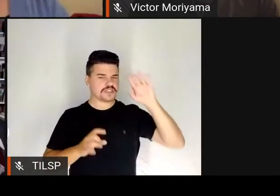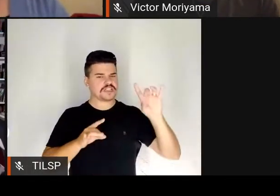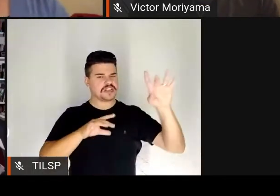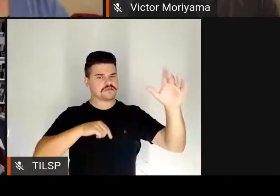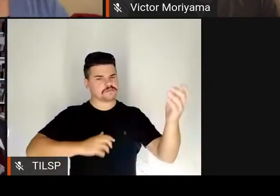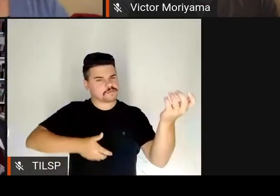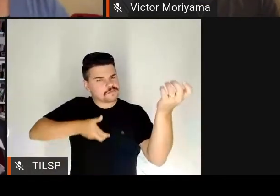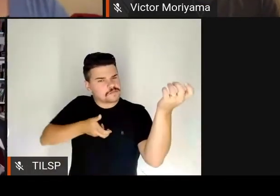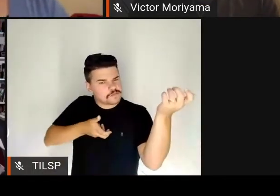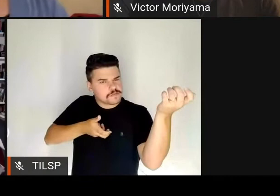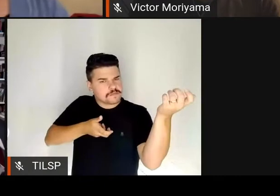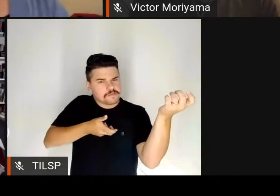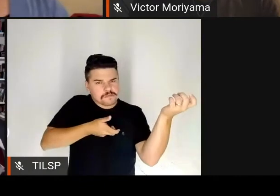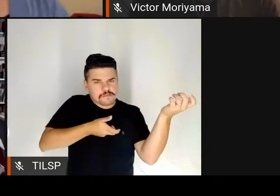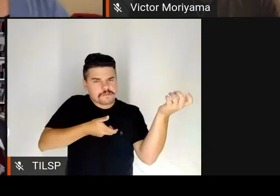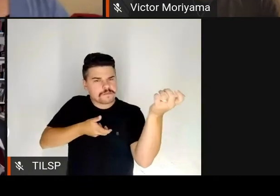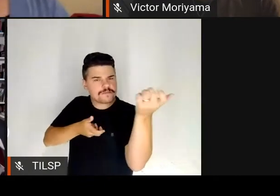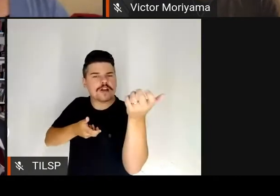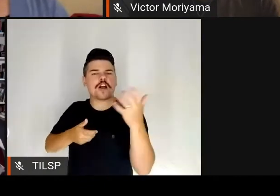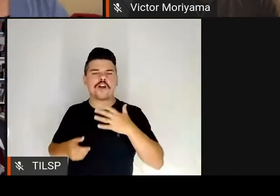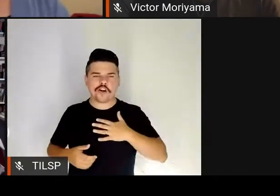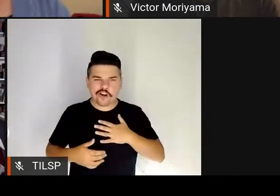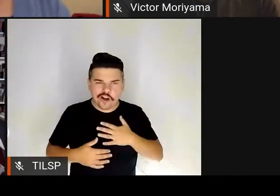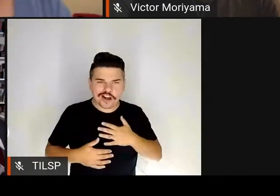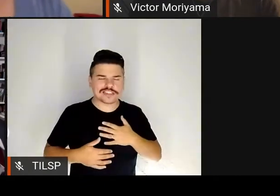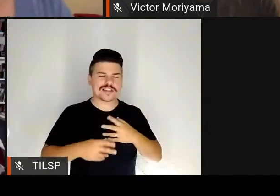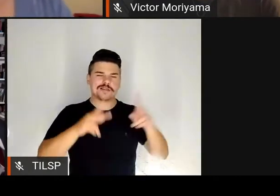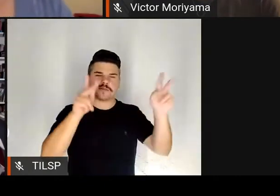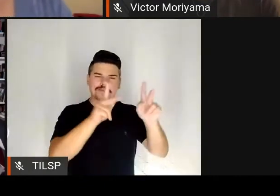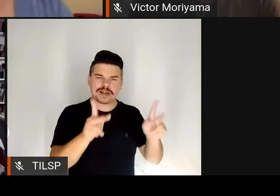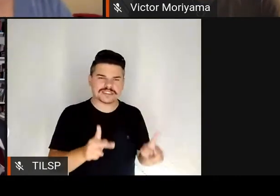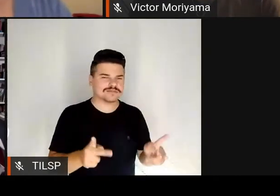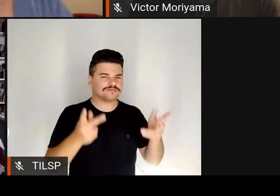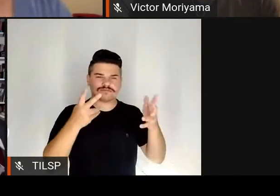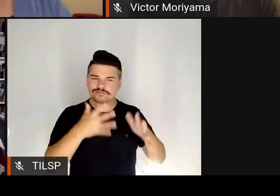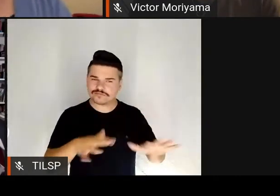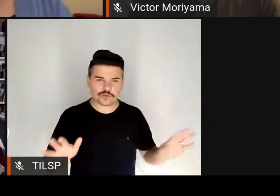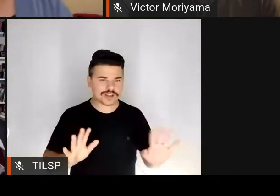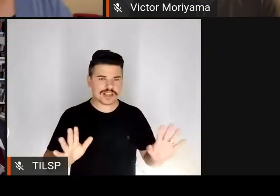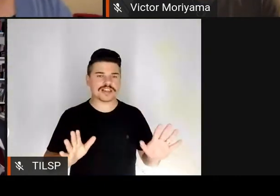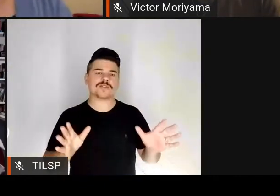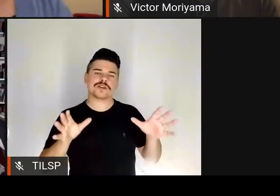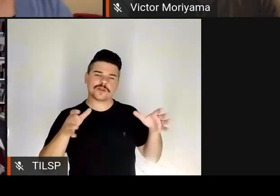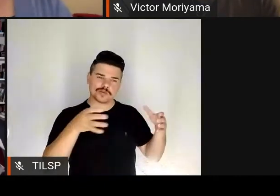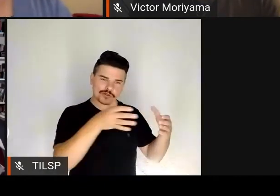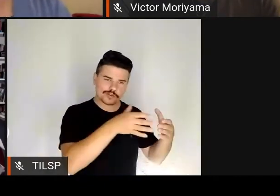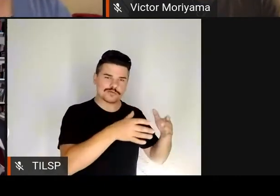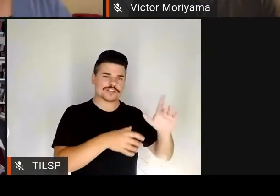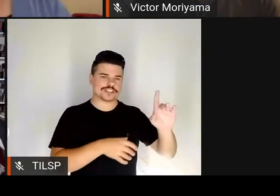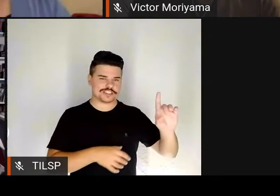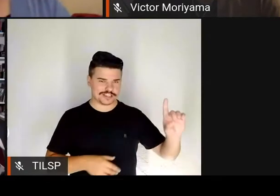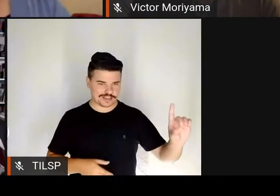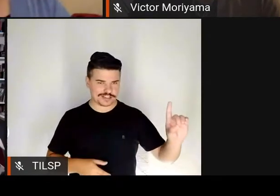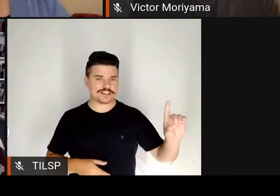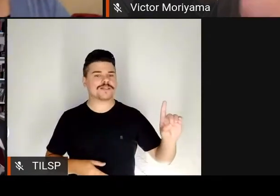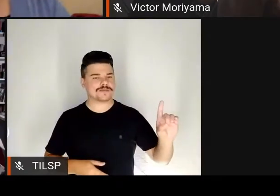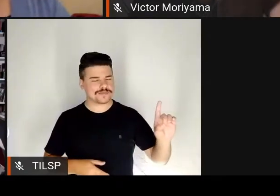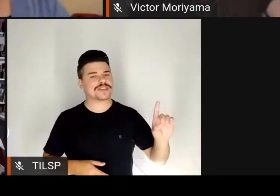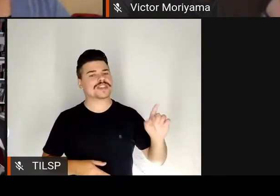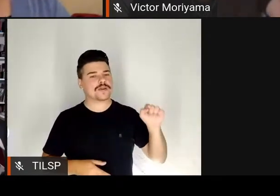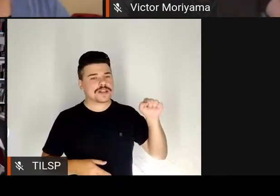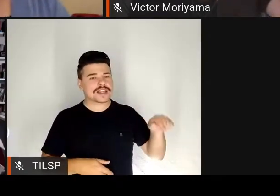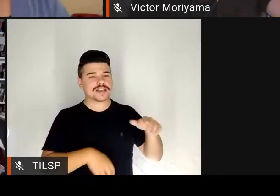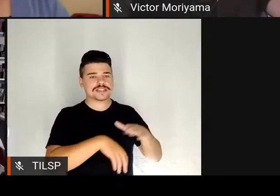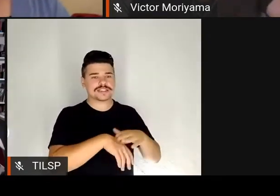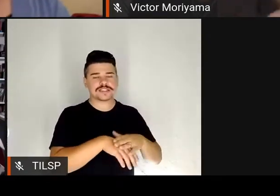clara contraposição ao pacifismo. Né? E se a gente pensa, nesse momento da